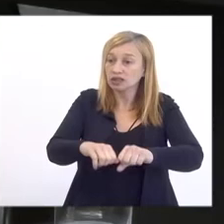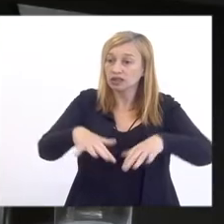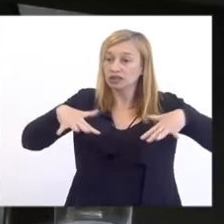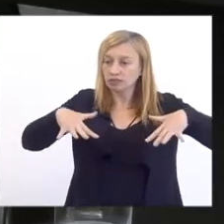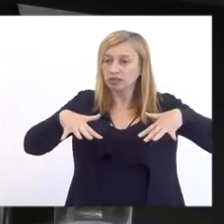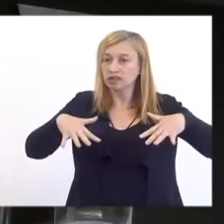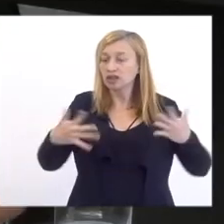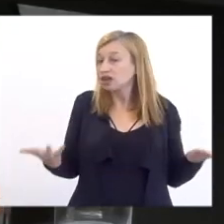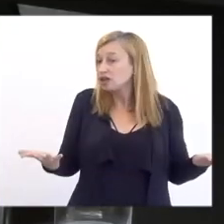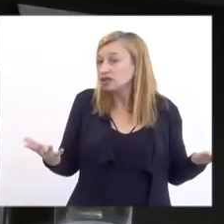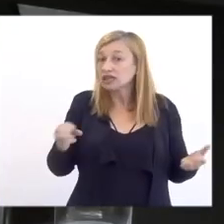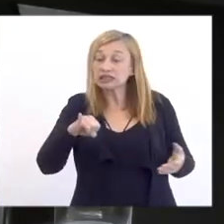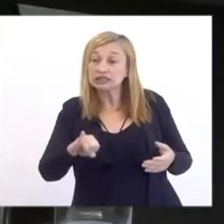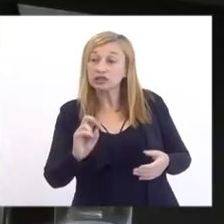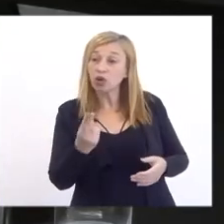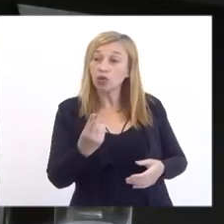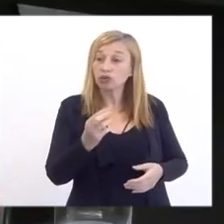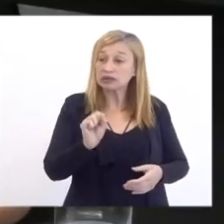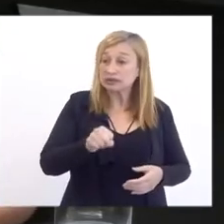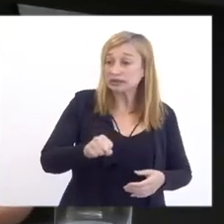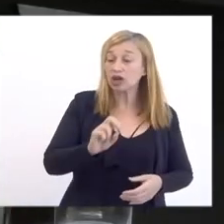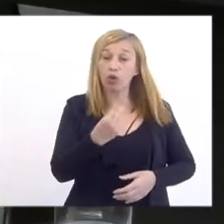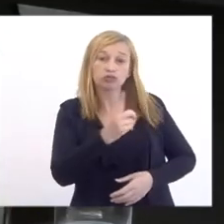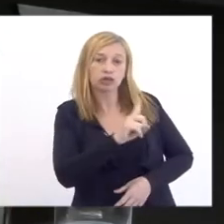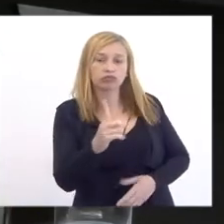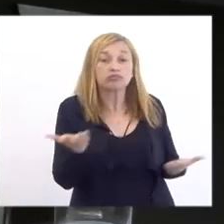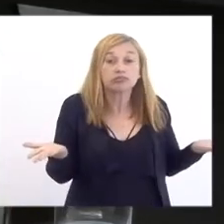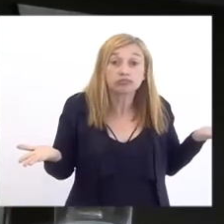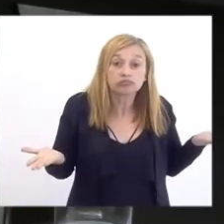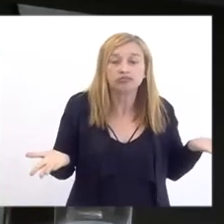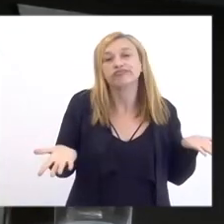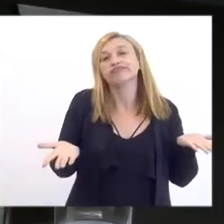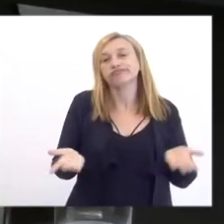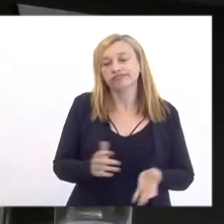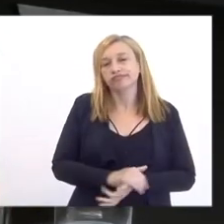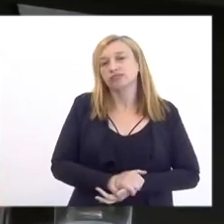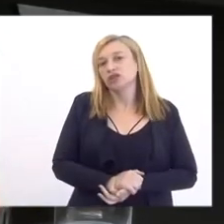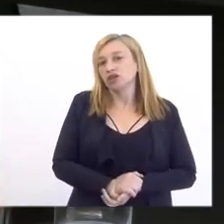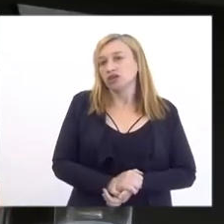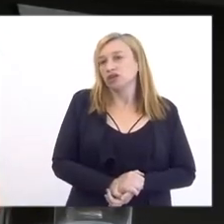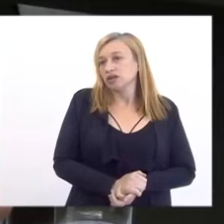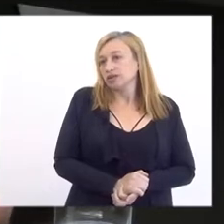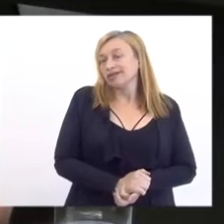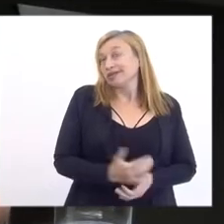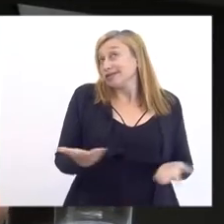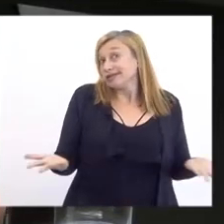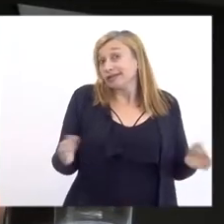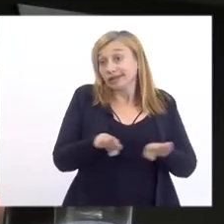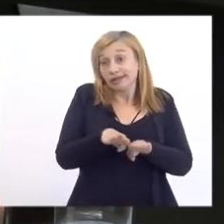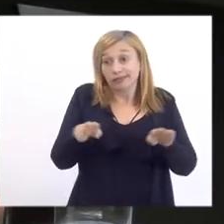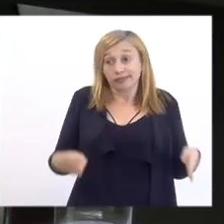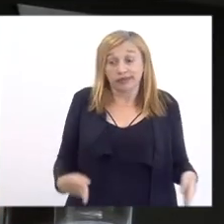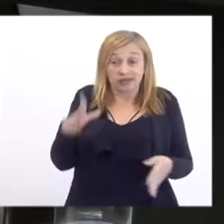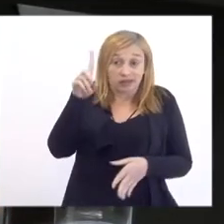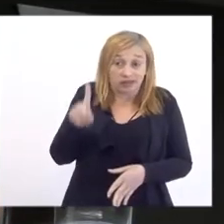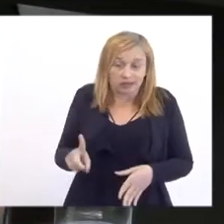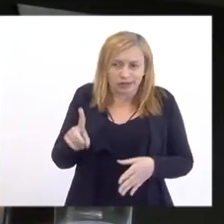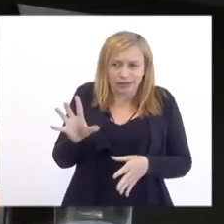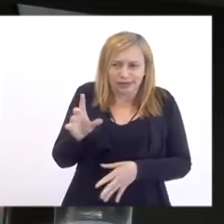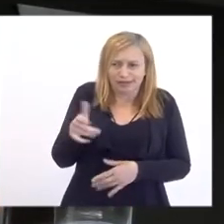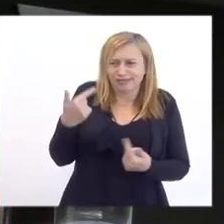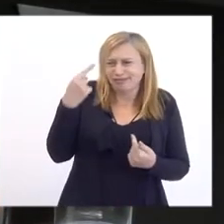o plenário dizer sim ou não. Acabou. Entendeu? Eu acho que a mesa